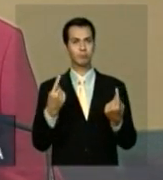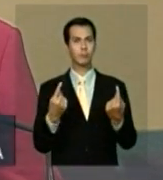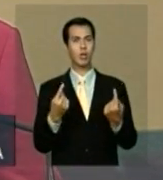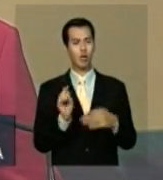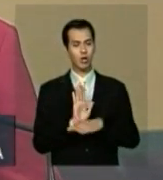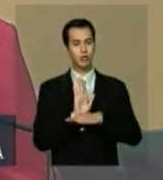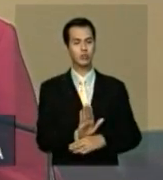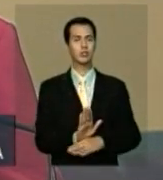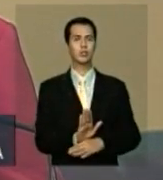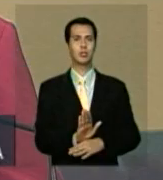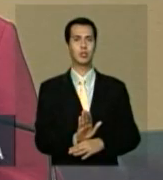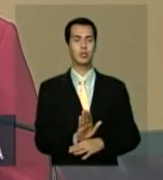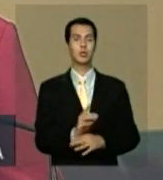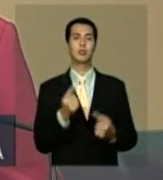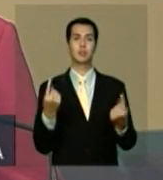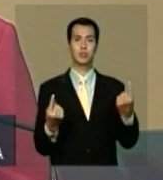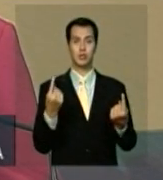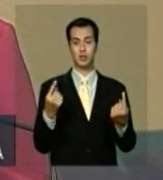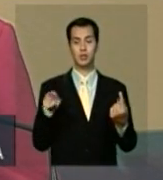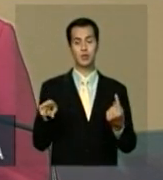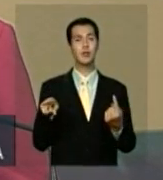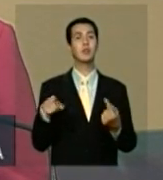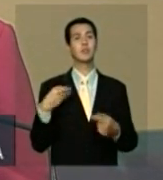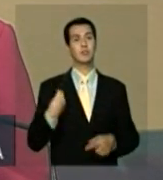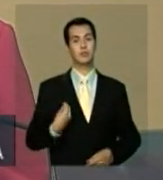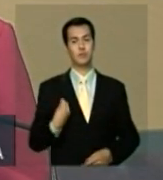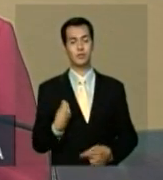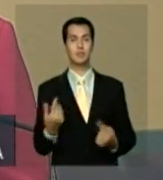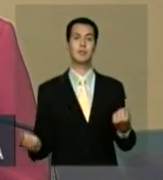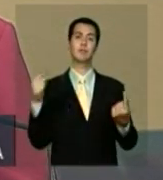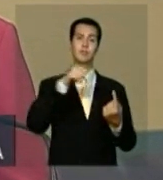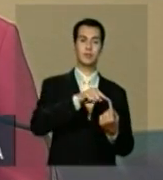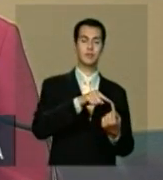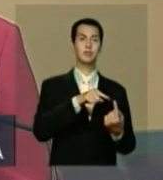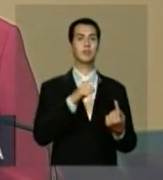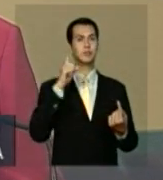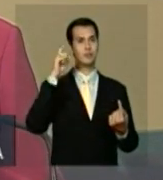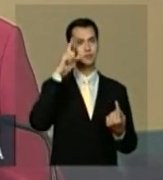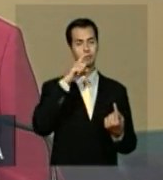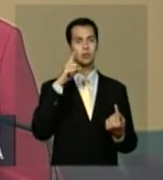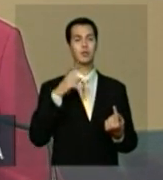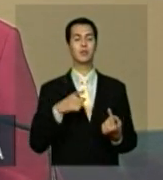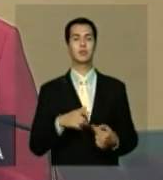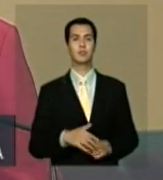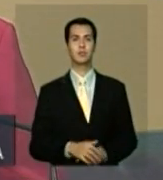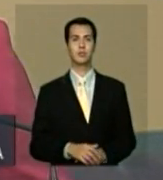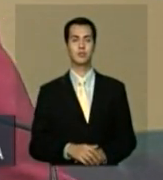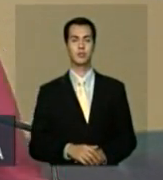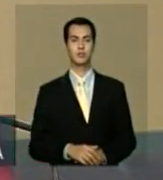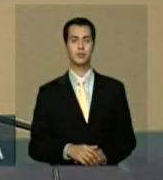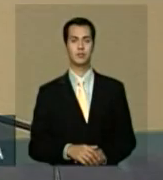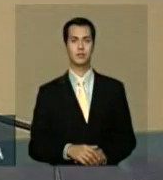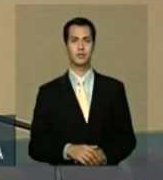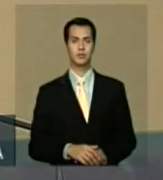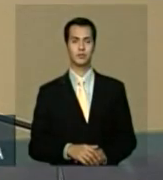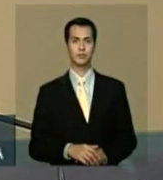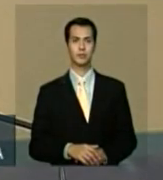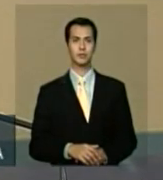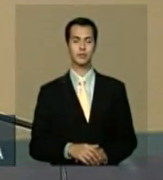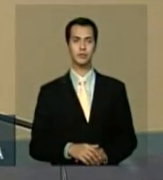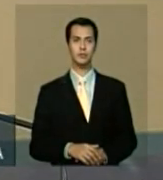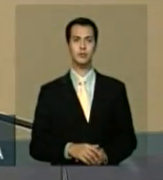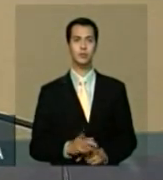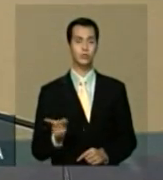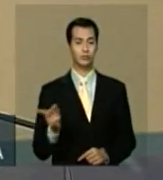manifesta em todo seu esplendor e a dificuldade extrema de sobreviver que também